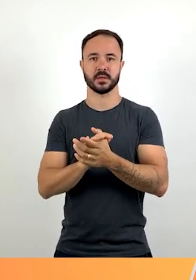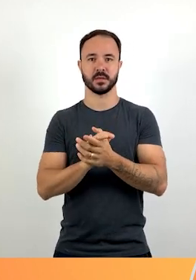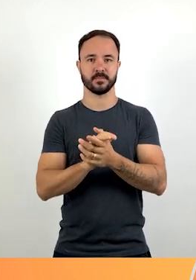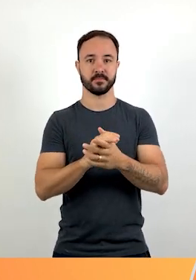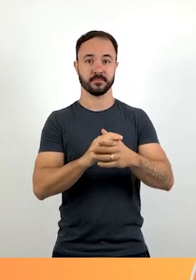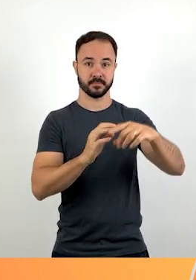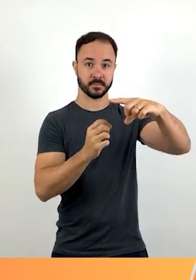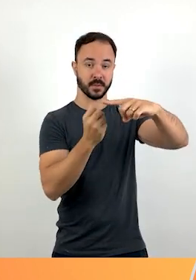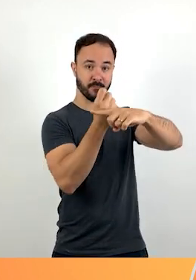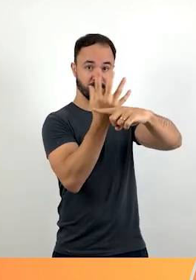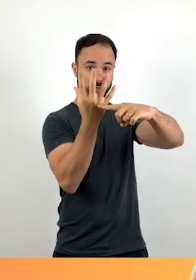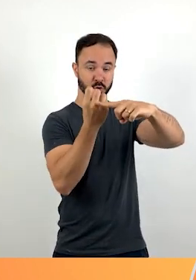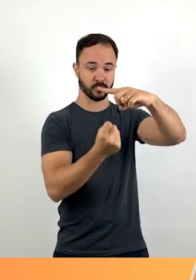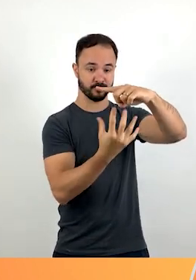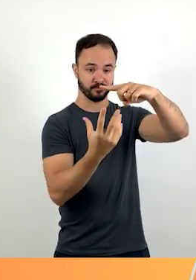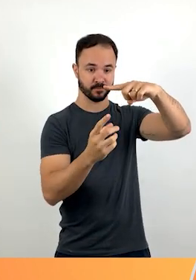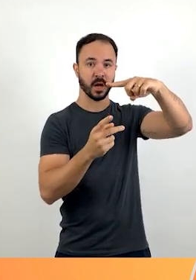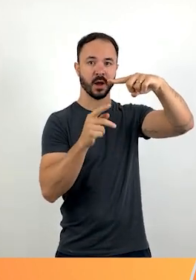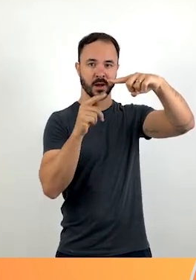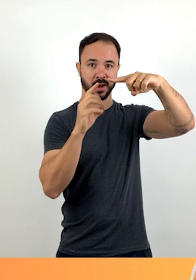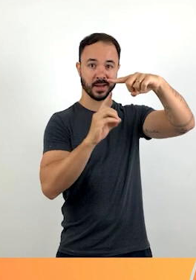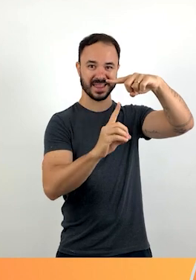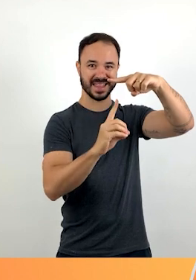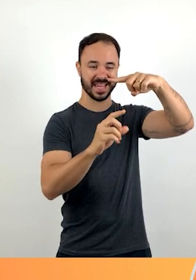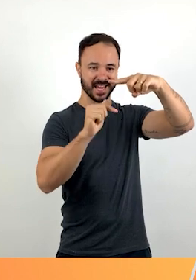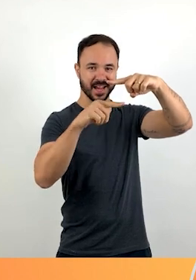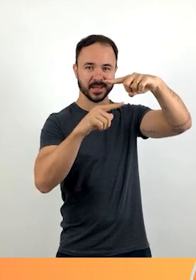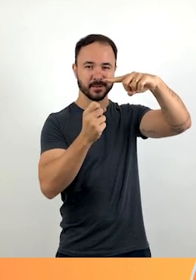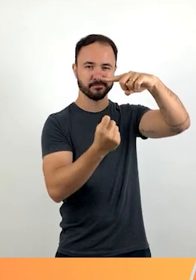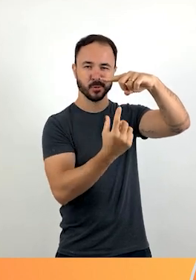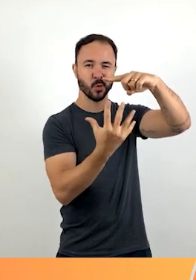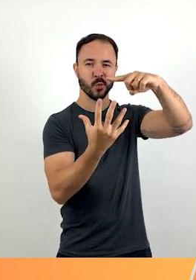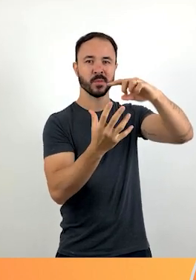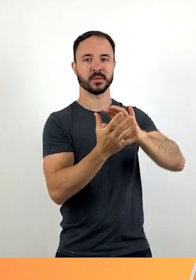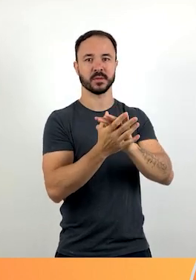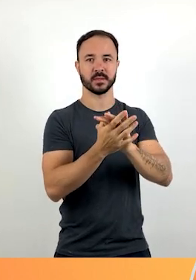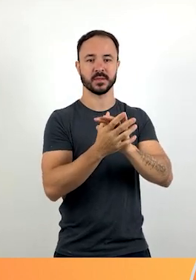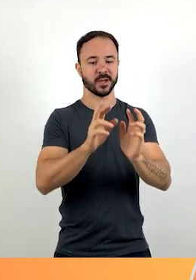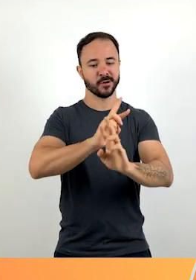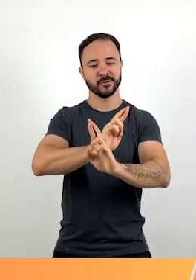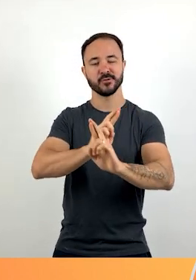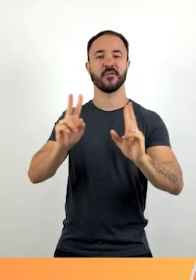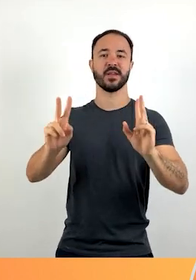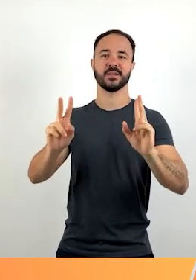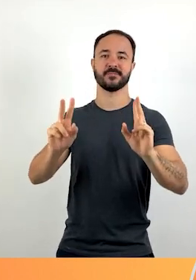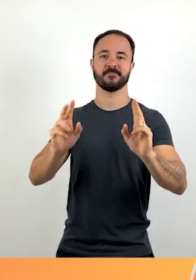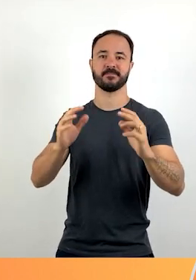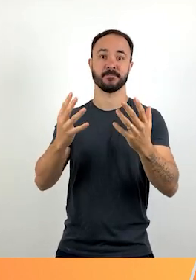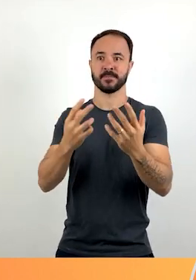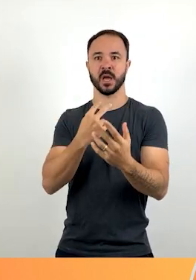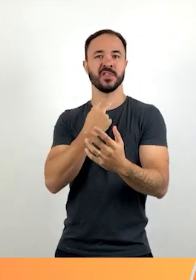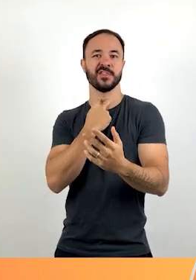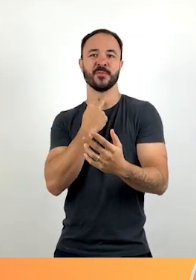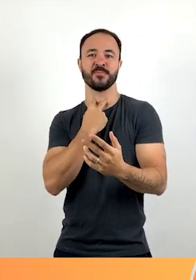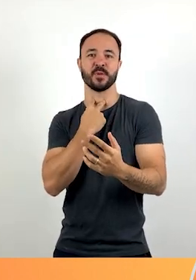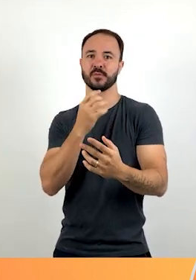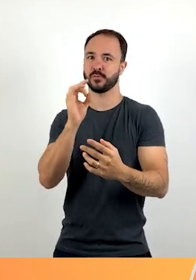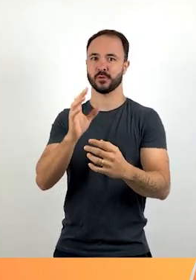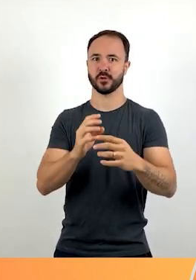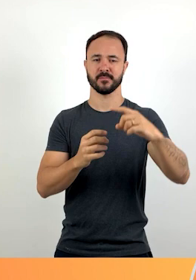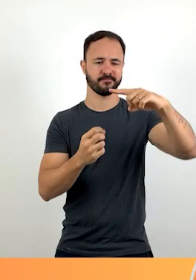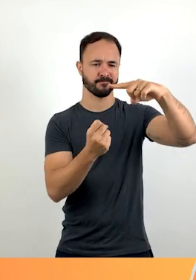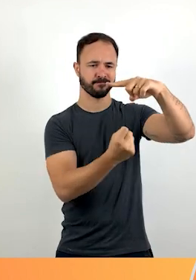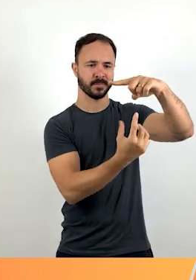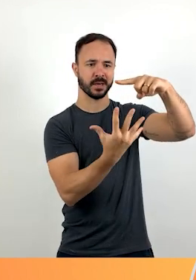a parte de baixo, são números diferentes. Então eu não posso chegar aqui e subtrair de uma vez só, né? Eu tenho primeiro